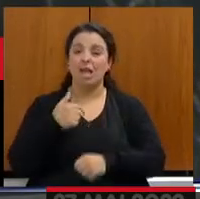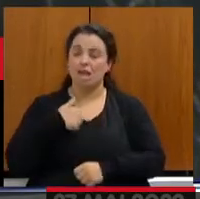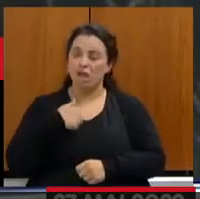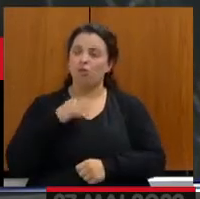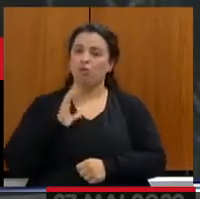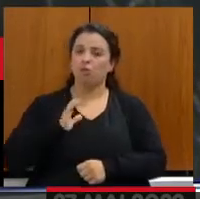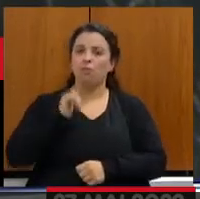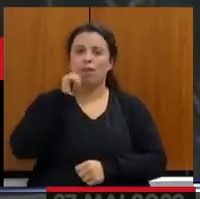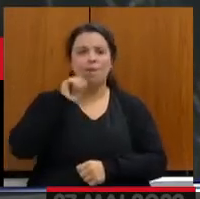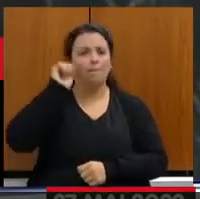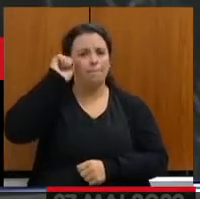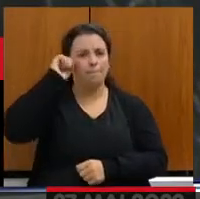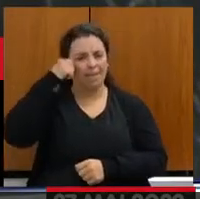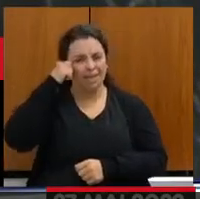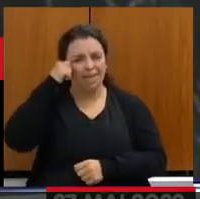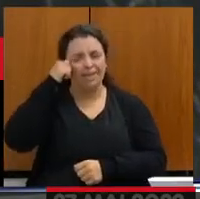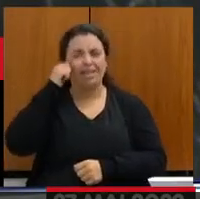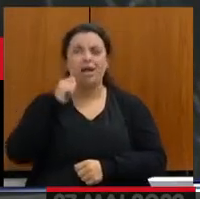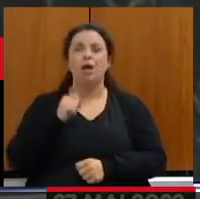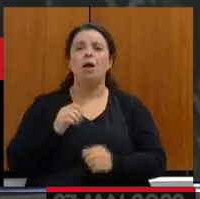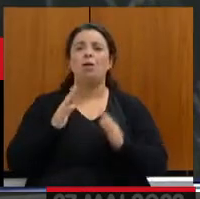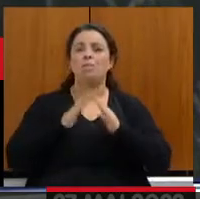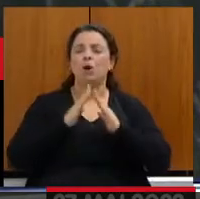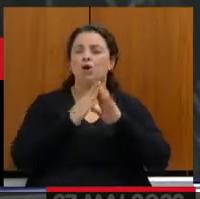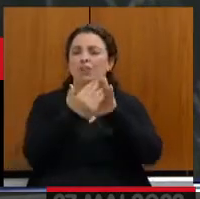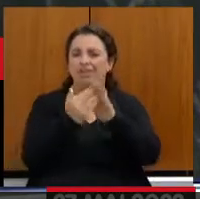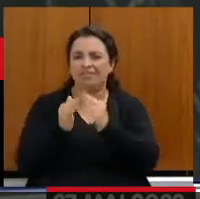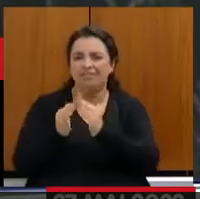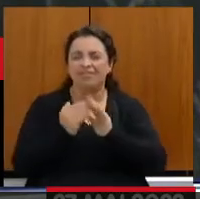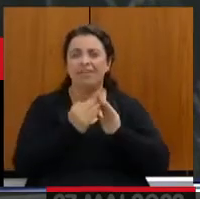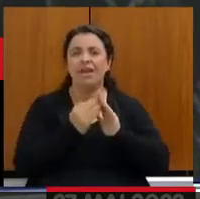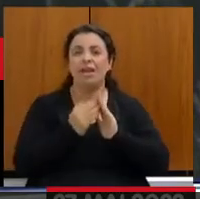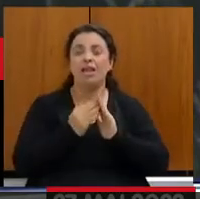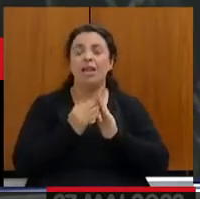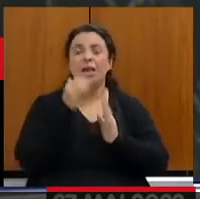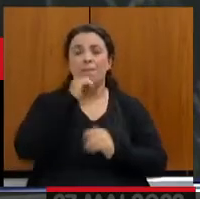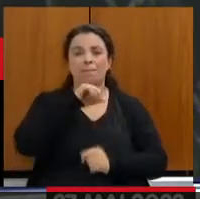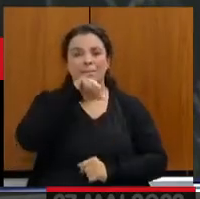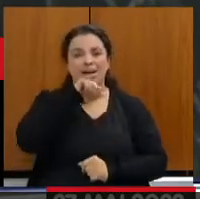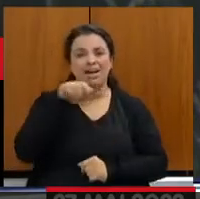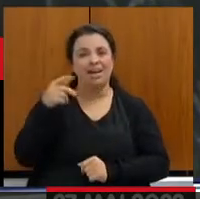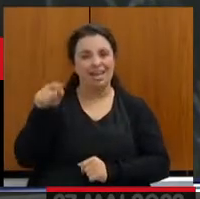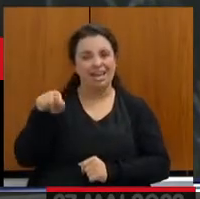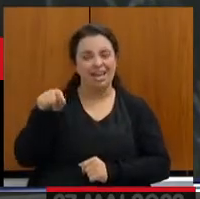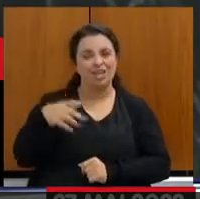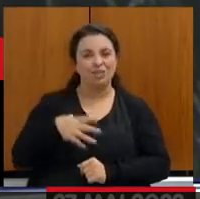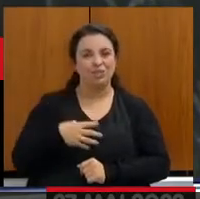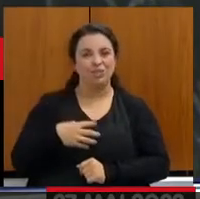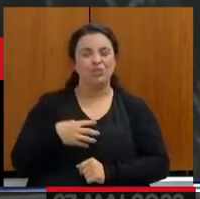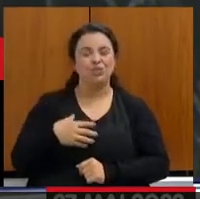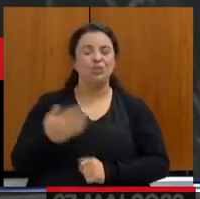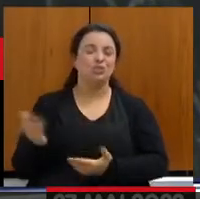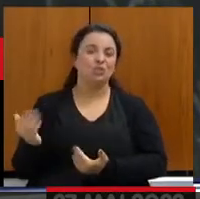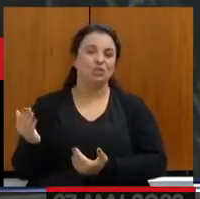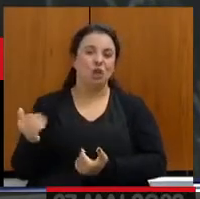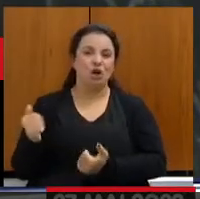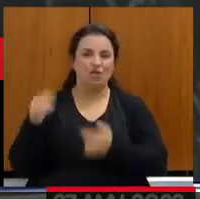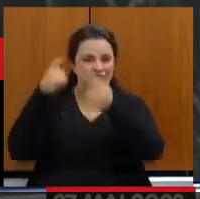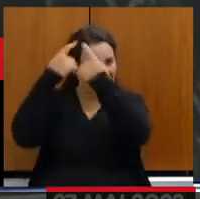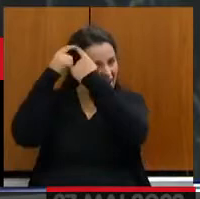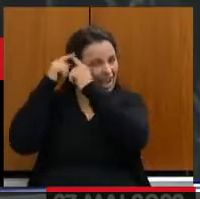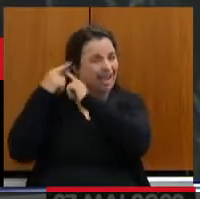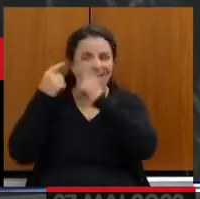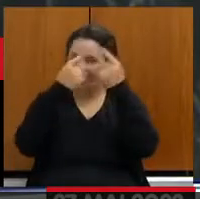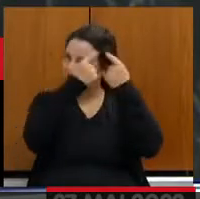preta periférica mande um jovem negro Rastafari maior capital de risco da minha vida porque